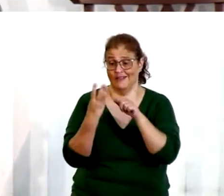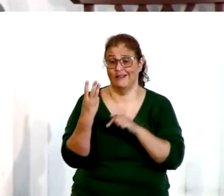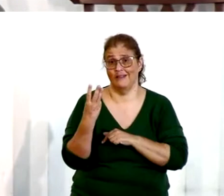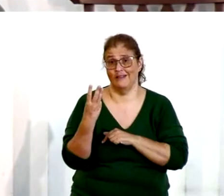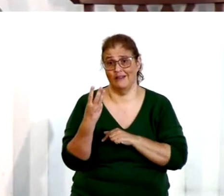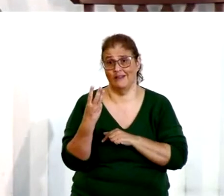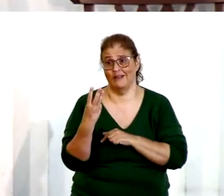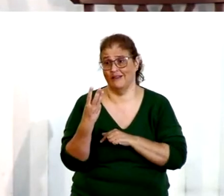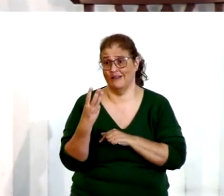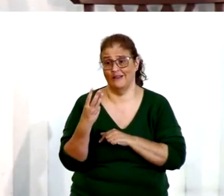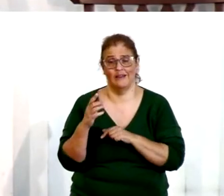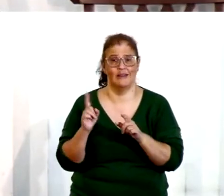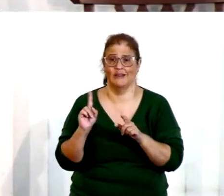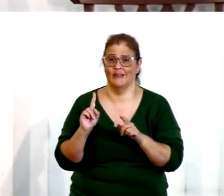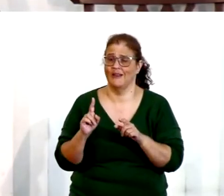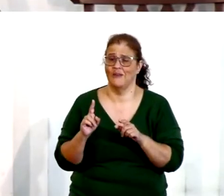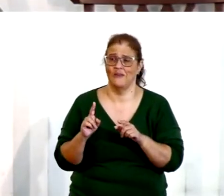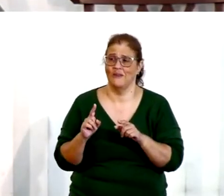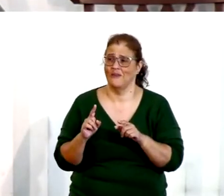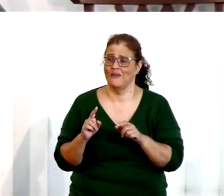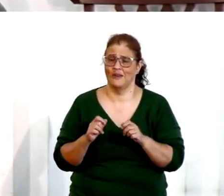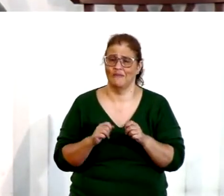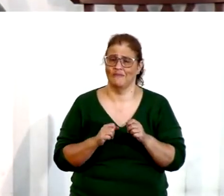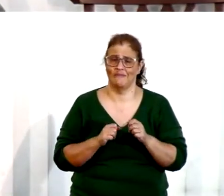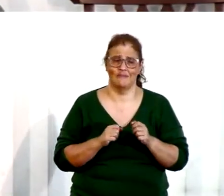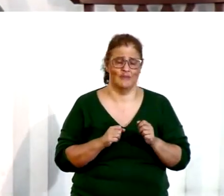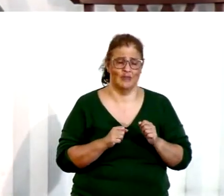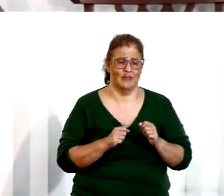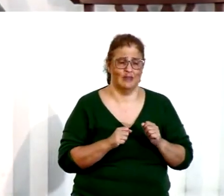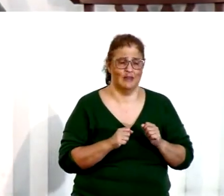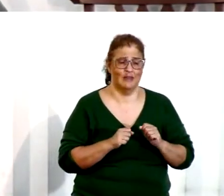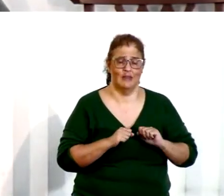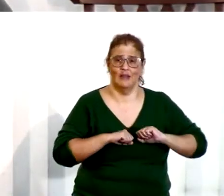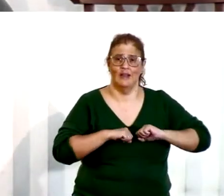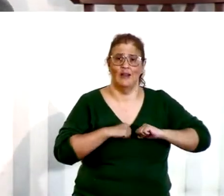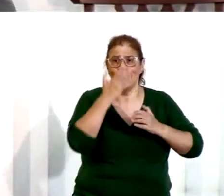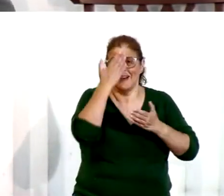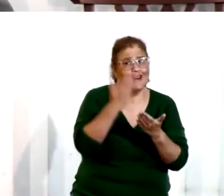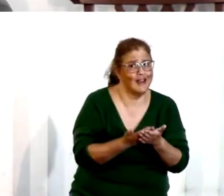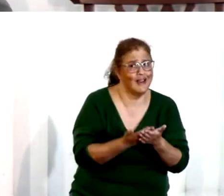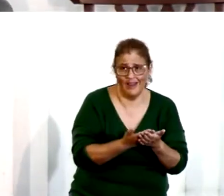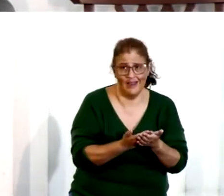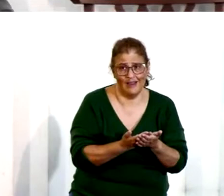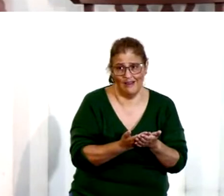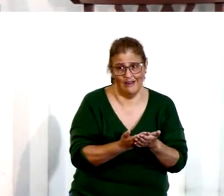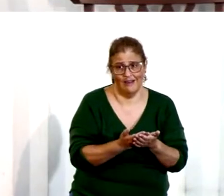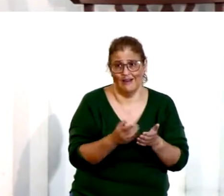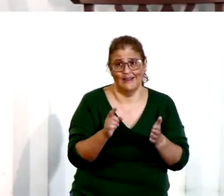que não seja unicamente a palavra de Deus. Chegando-vos a Ele. Quem é